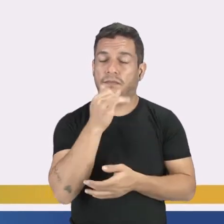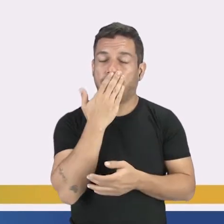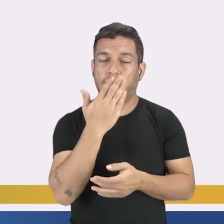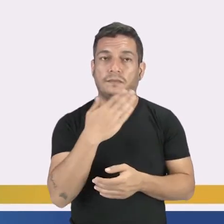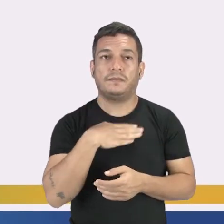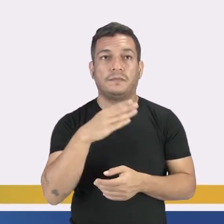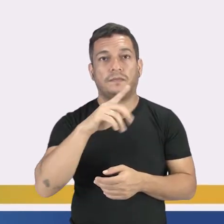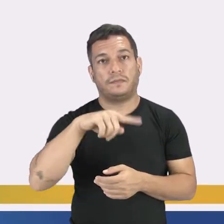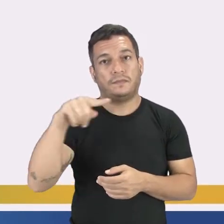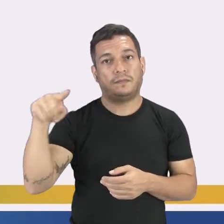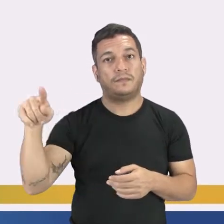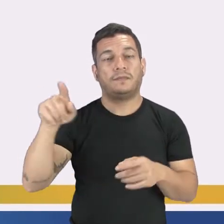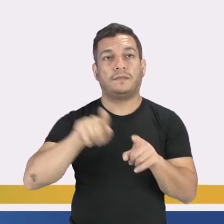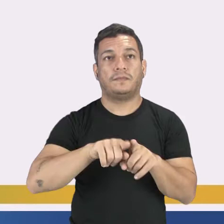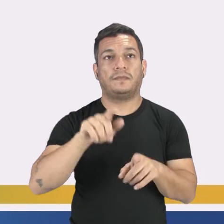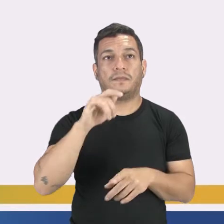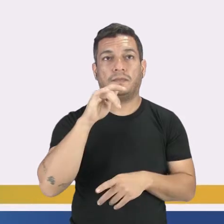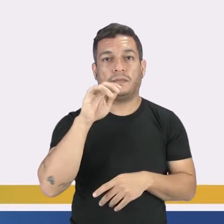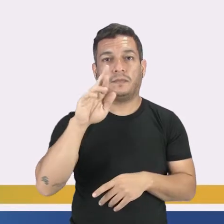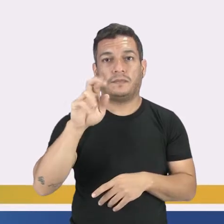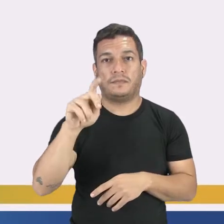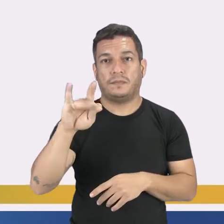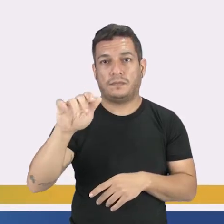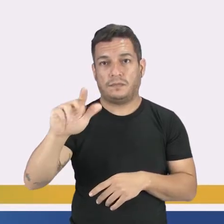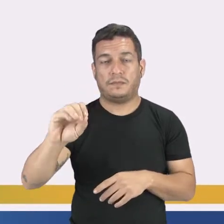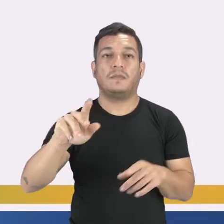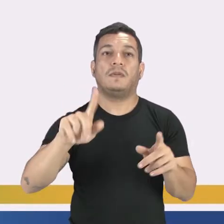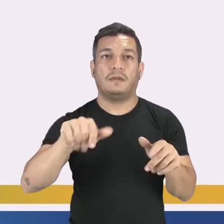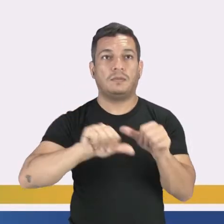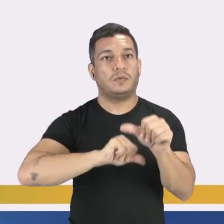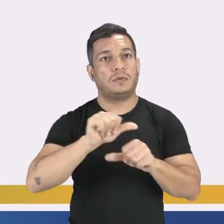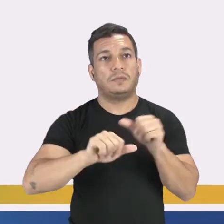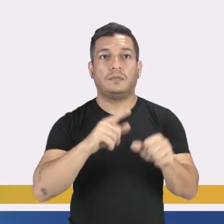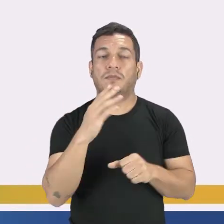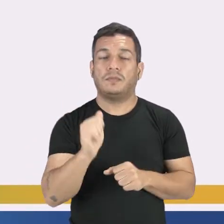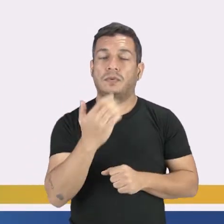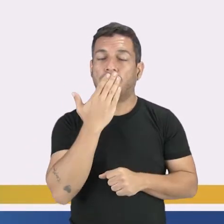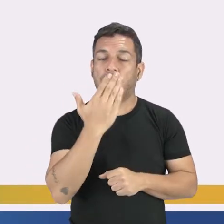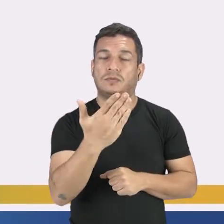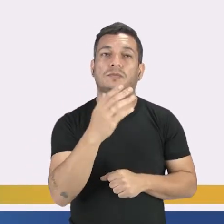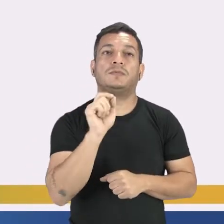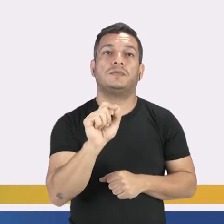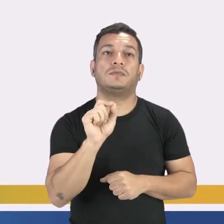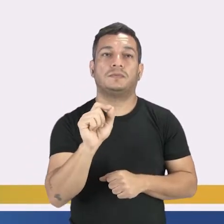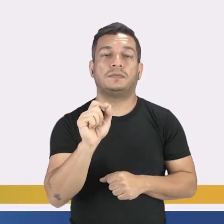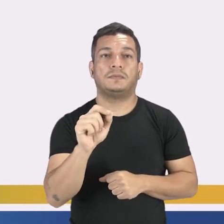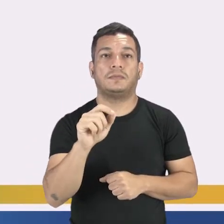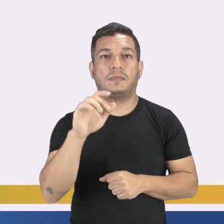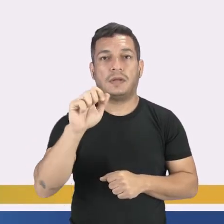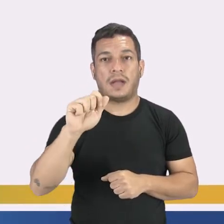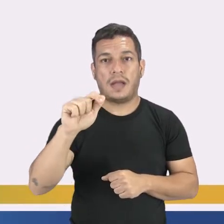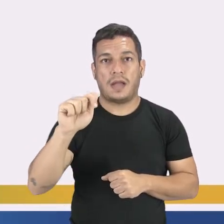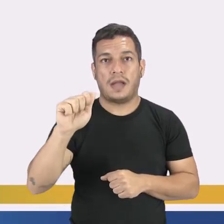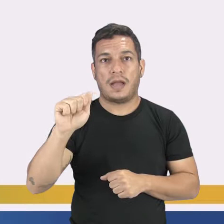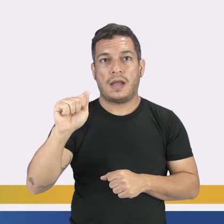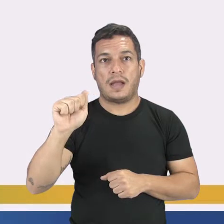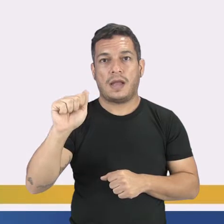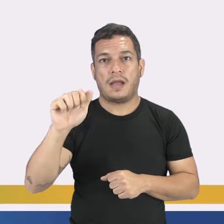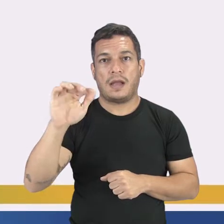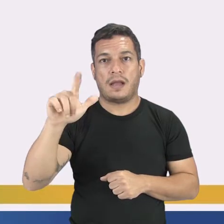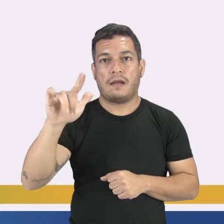elementos radioativos e essa radiação ela também vai mudar. Pode ser do tipo, aí a gente pode ter alfa, beta ou